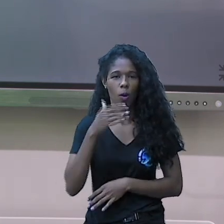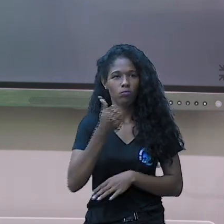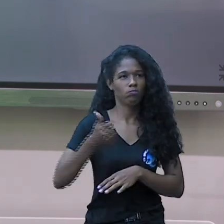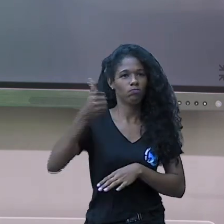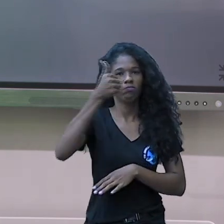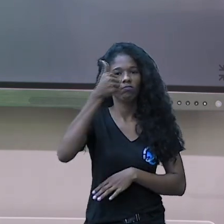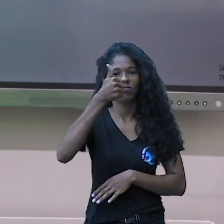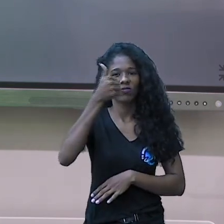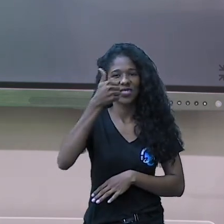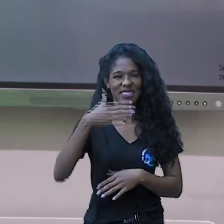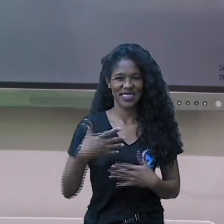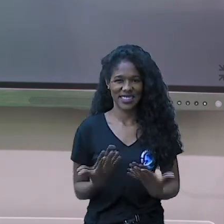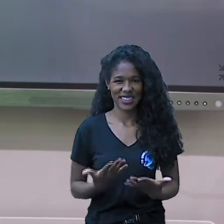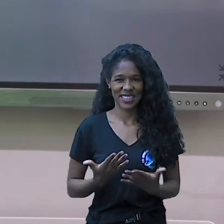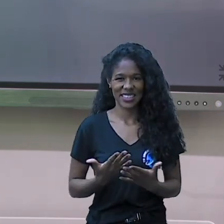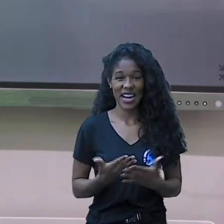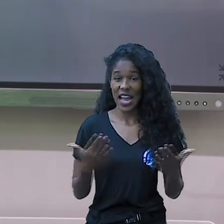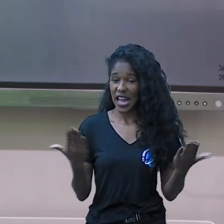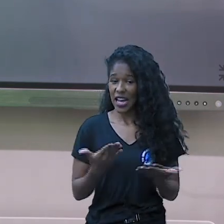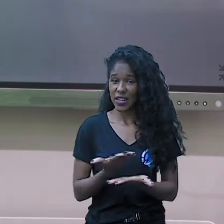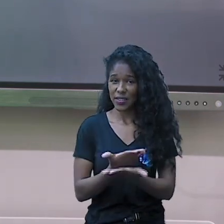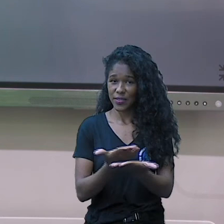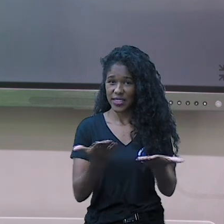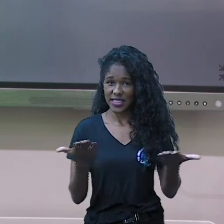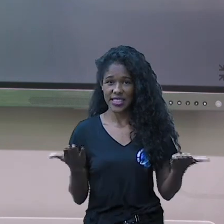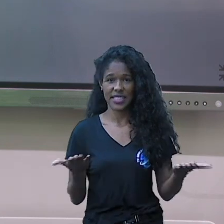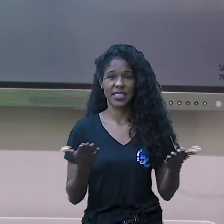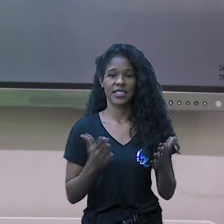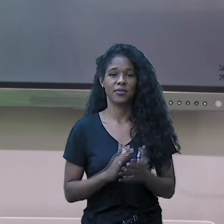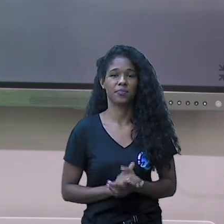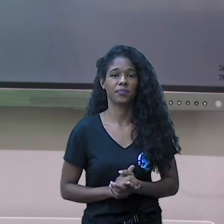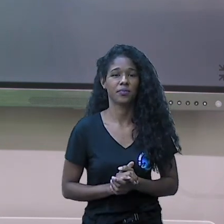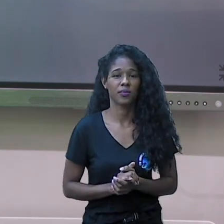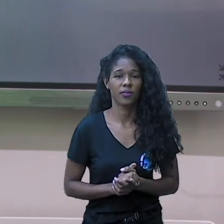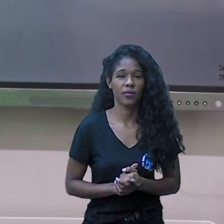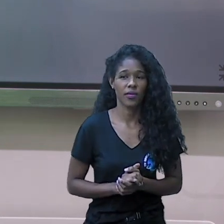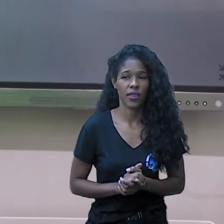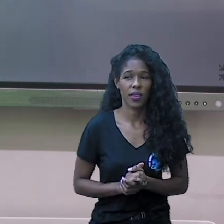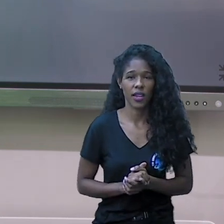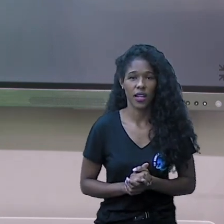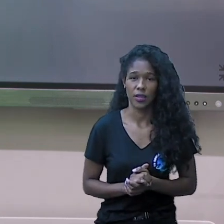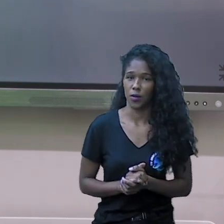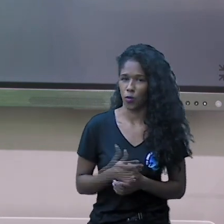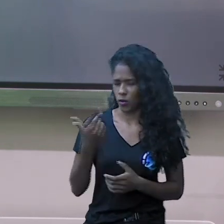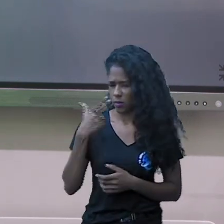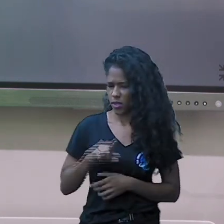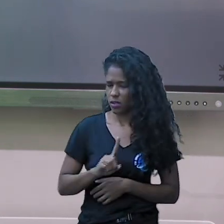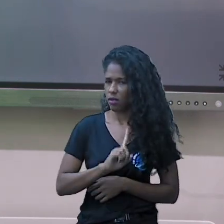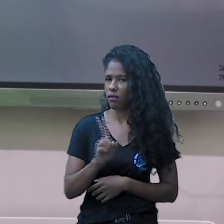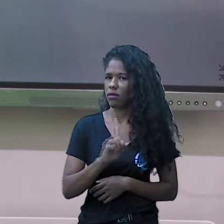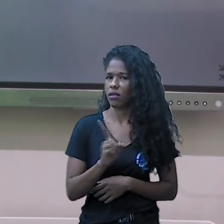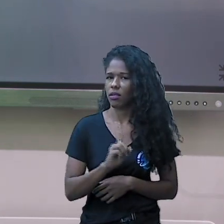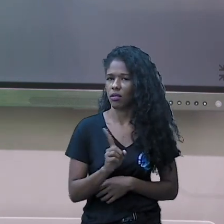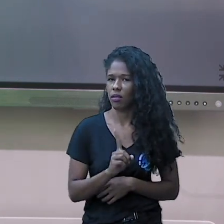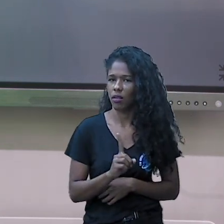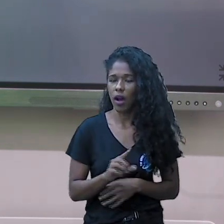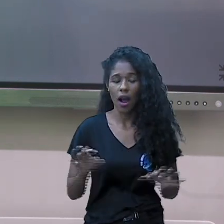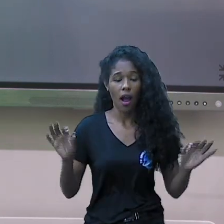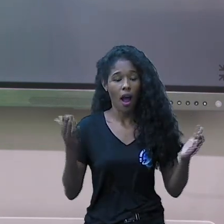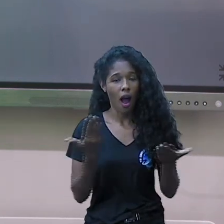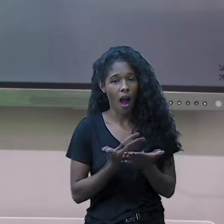tá vendo? E agora é com você, estudante. Agora com você não, que eu vou falar de novo, né? Agora a gente